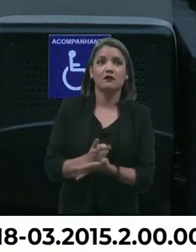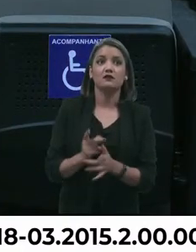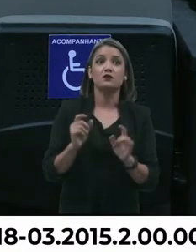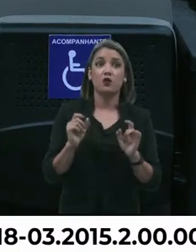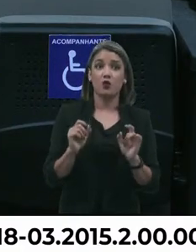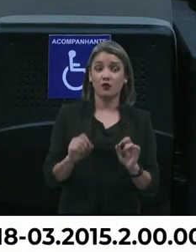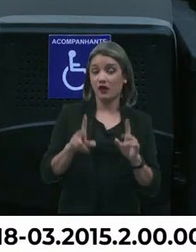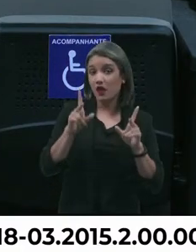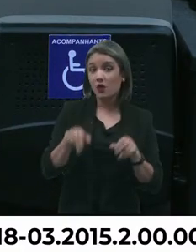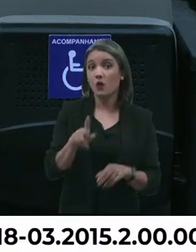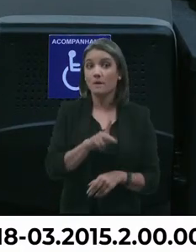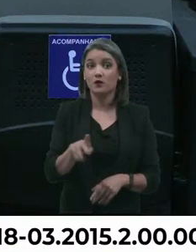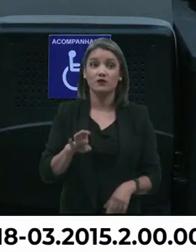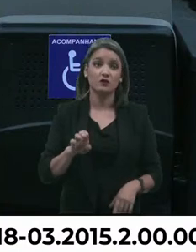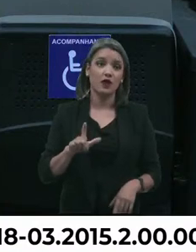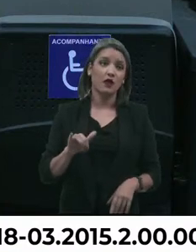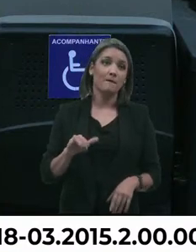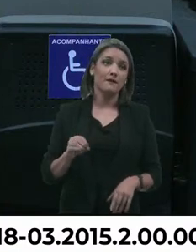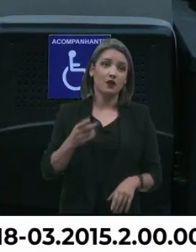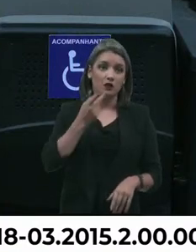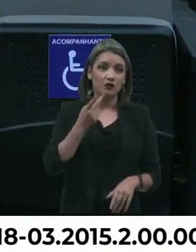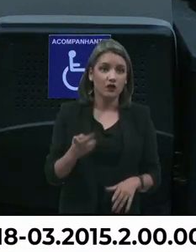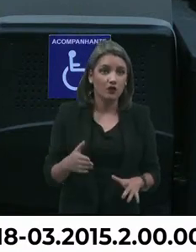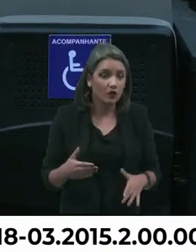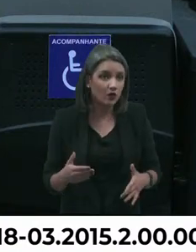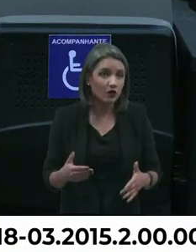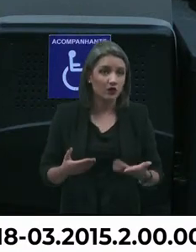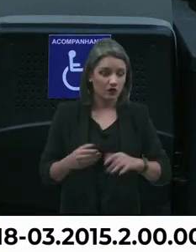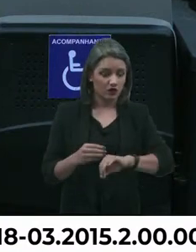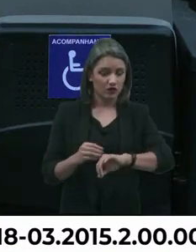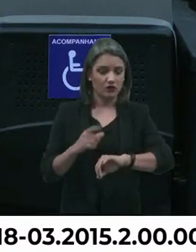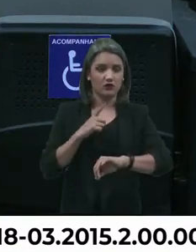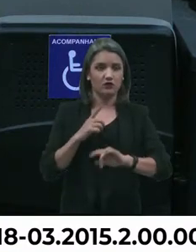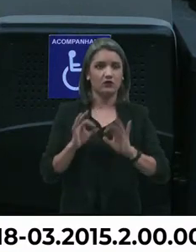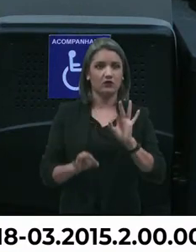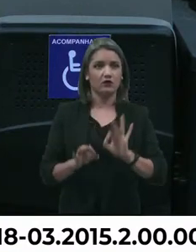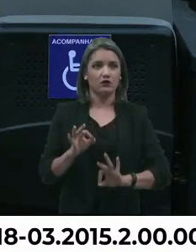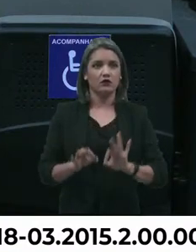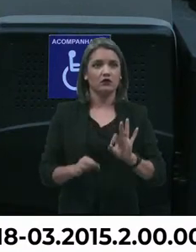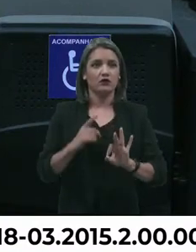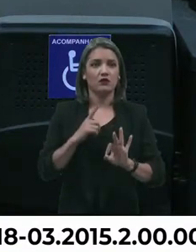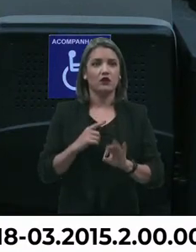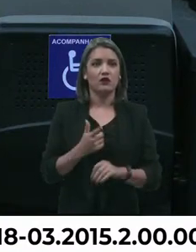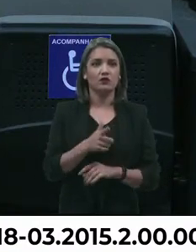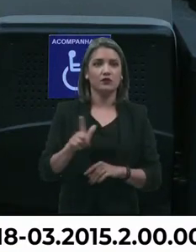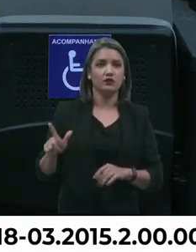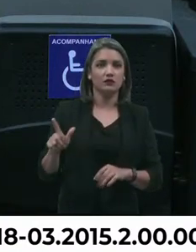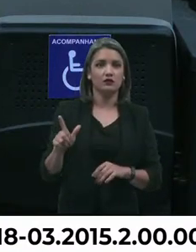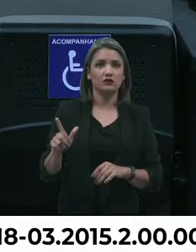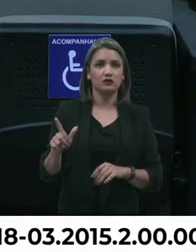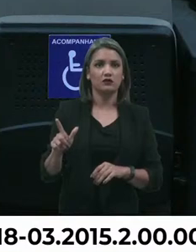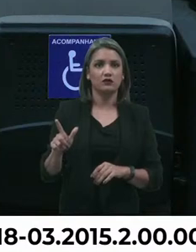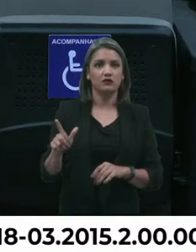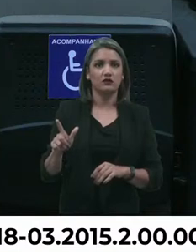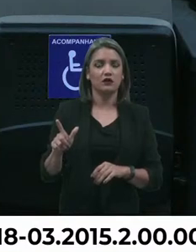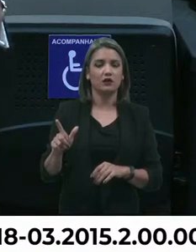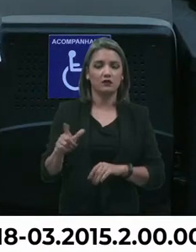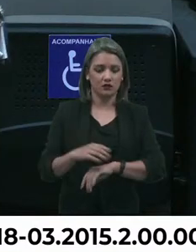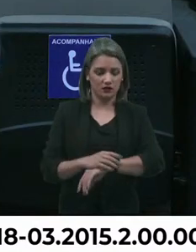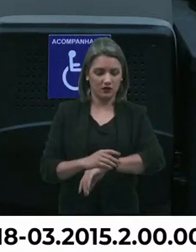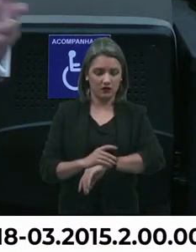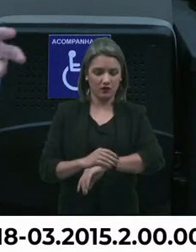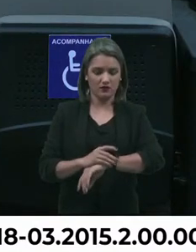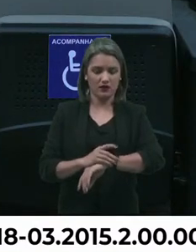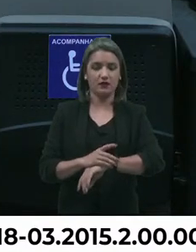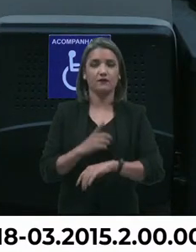bem apontou o professor Emílio Viana quando usou da palavra pelo tribunal, que o magistrado tem um outro procedimento que são de